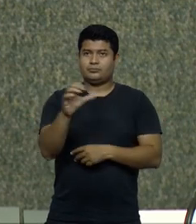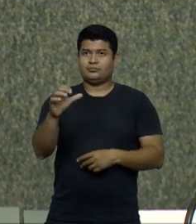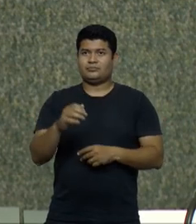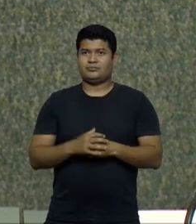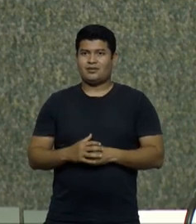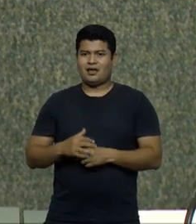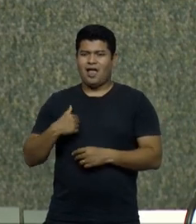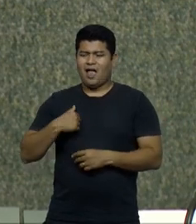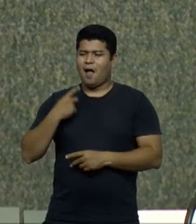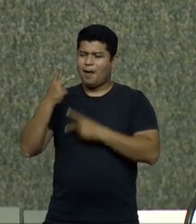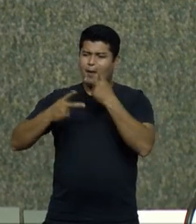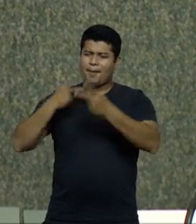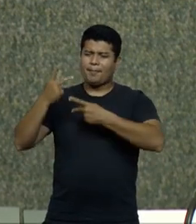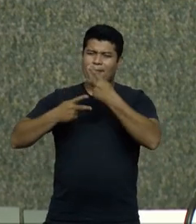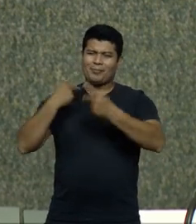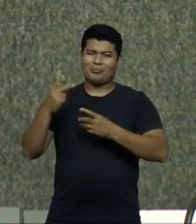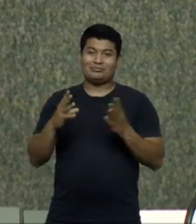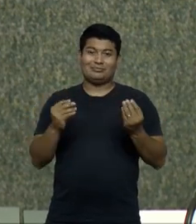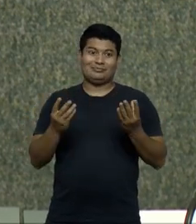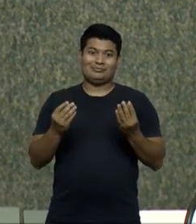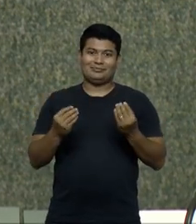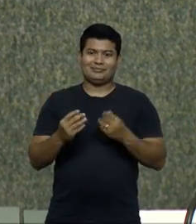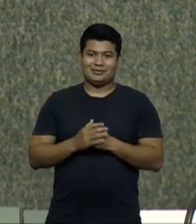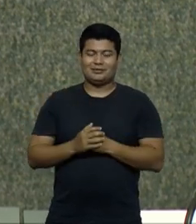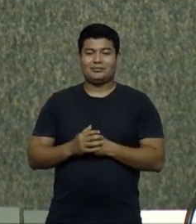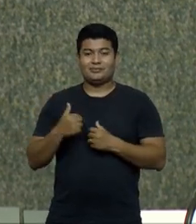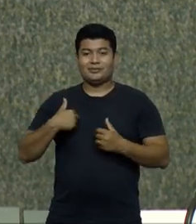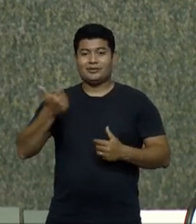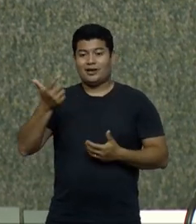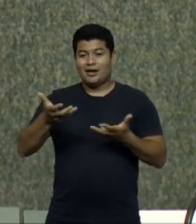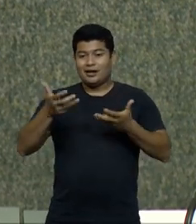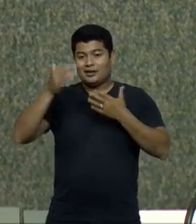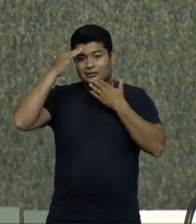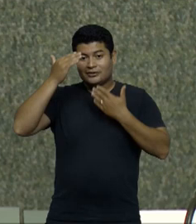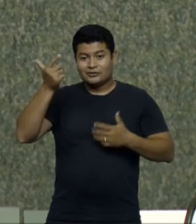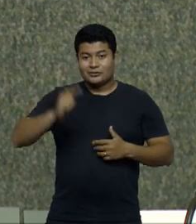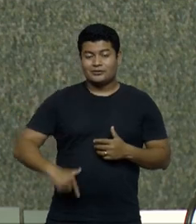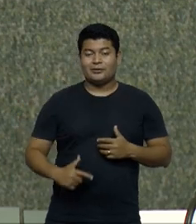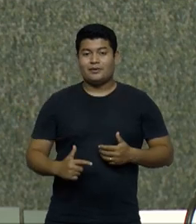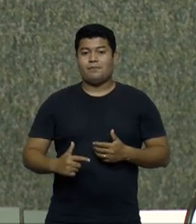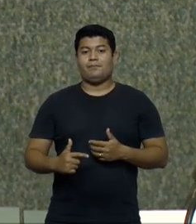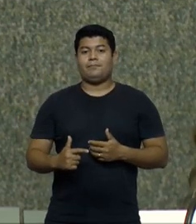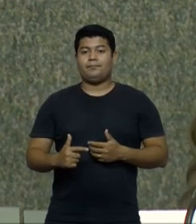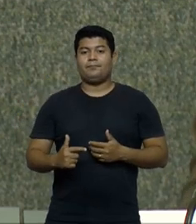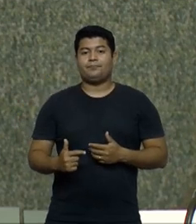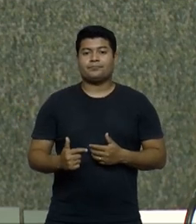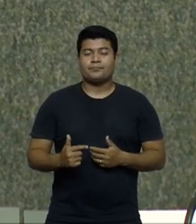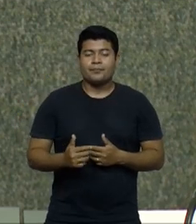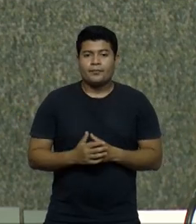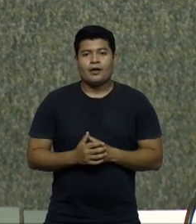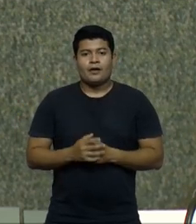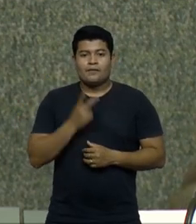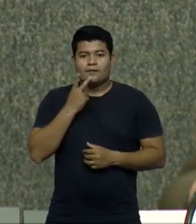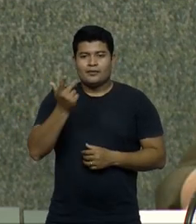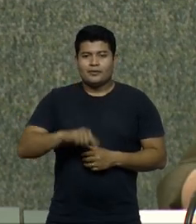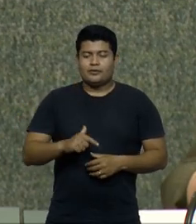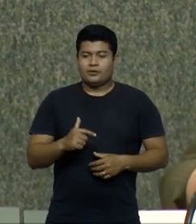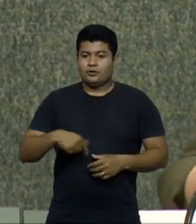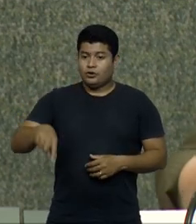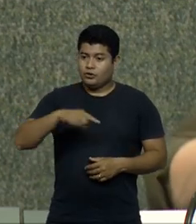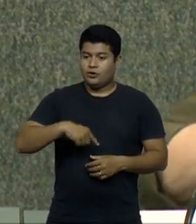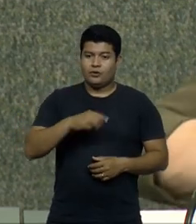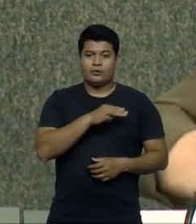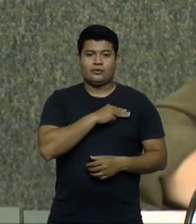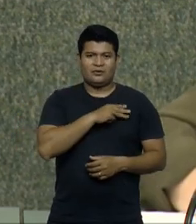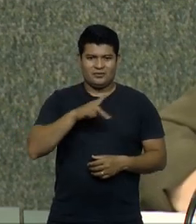escutatória e falei demais para variar né mas eu queria agradecer novamente o convite colocar o Ministério Público à inteira disposição de todos e todas